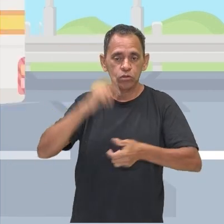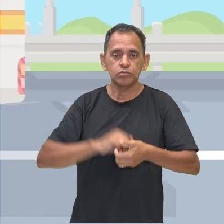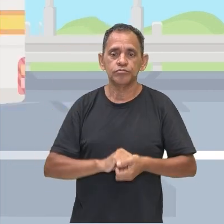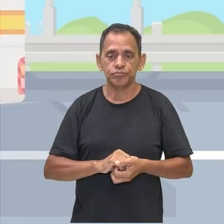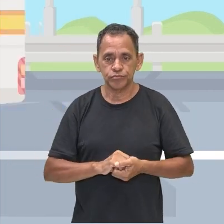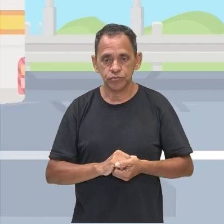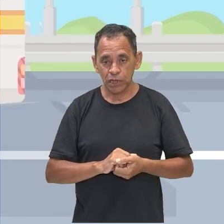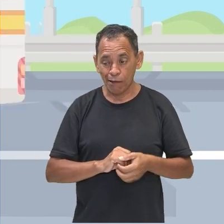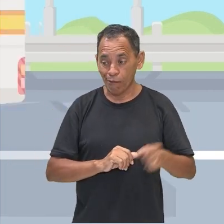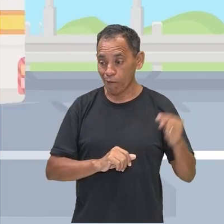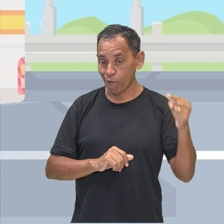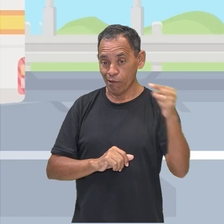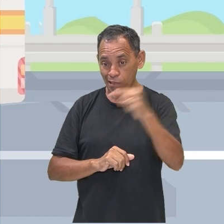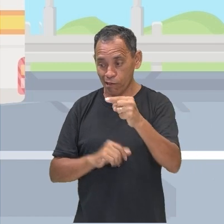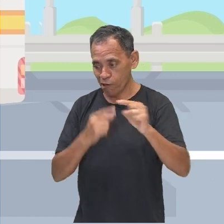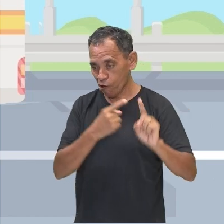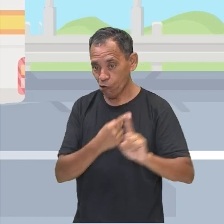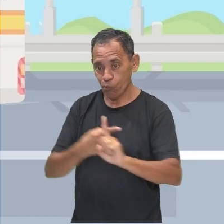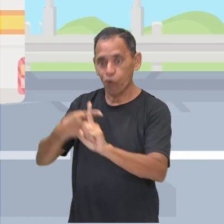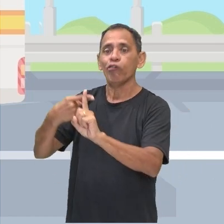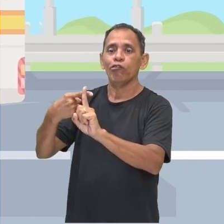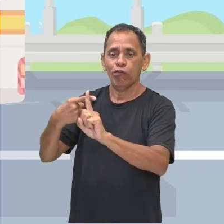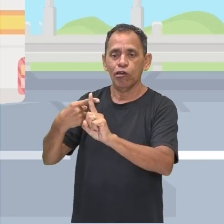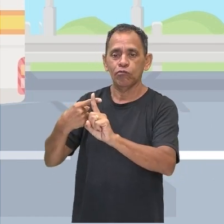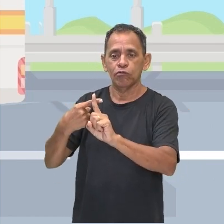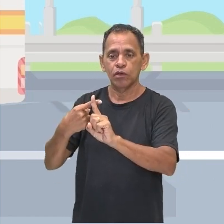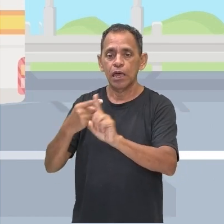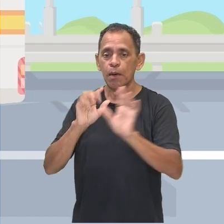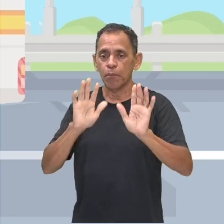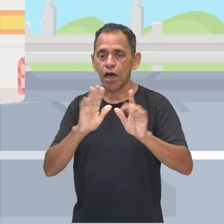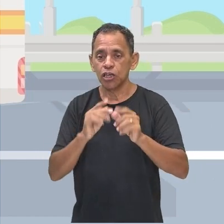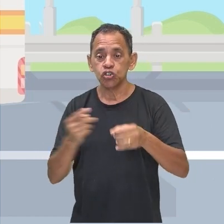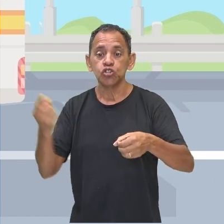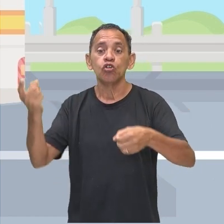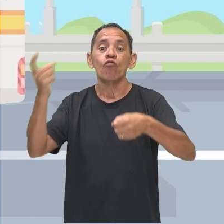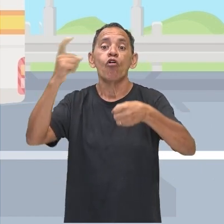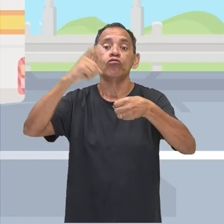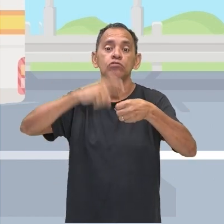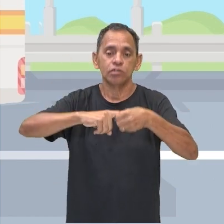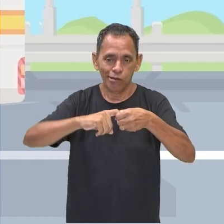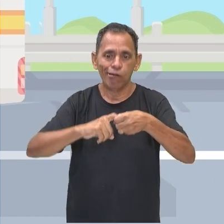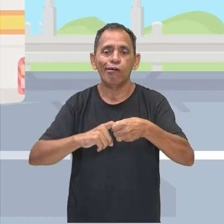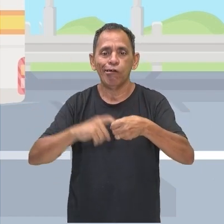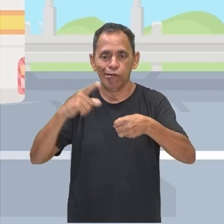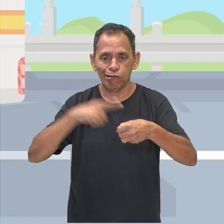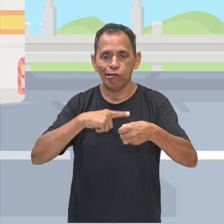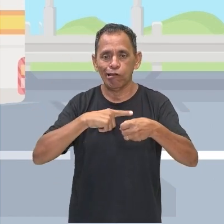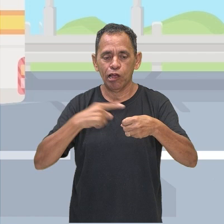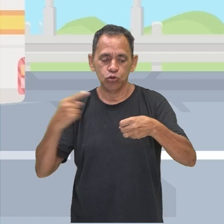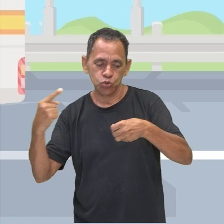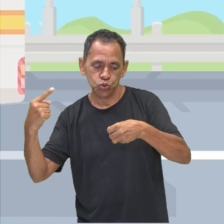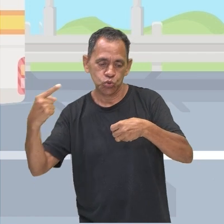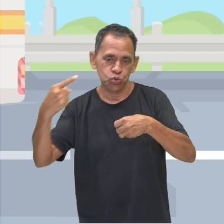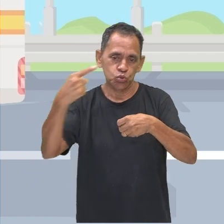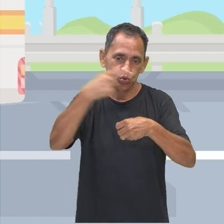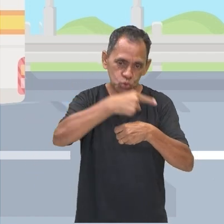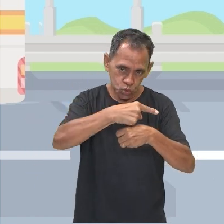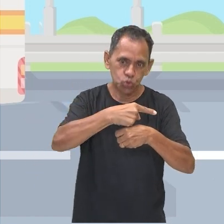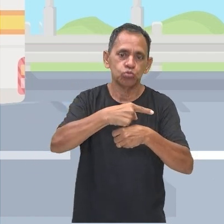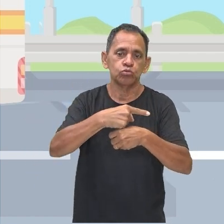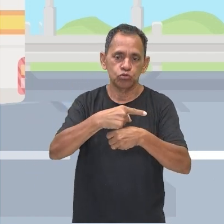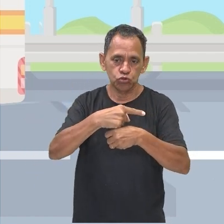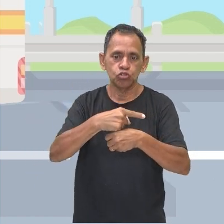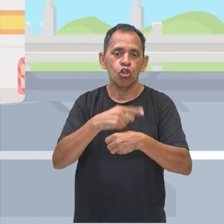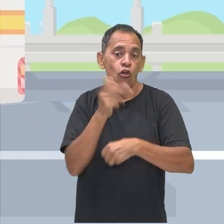na volta ele tá no sentido oposto ao que eu adotara como negativo positivo logo velocidade negativa